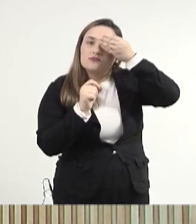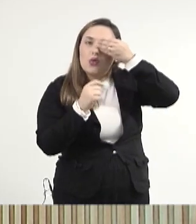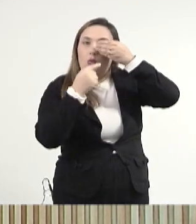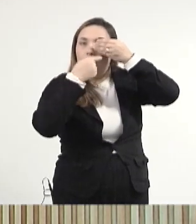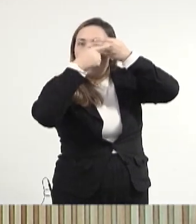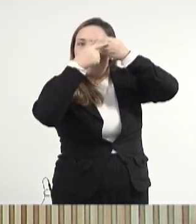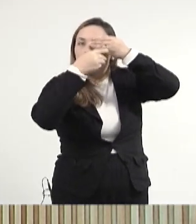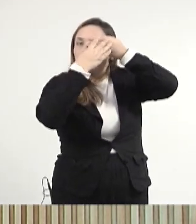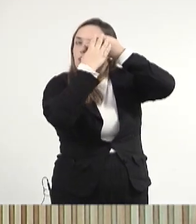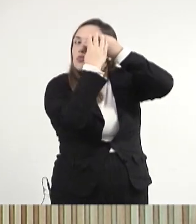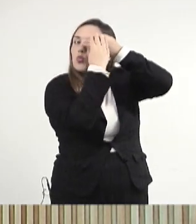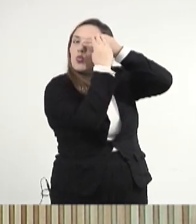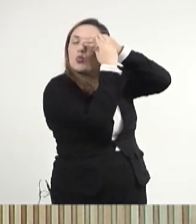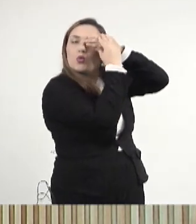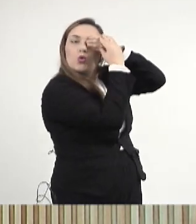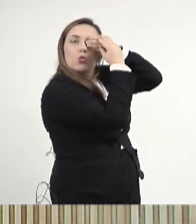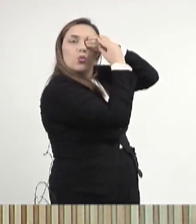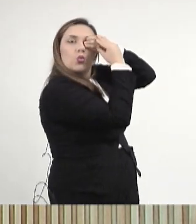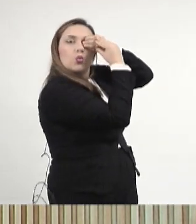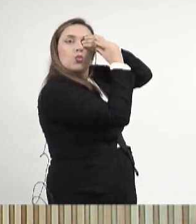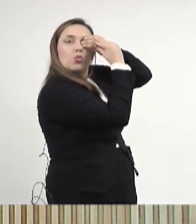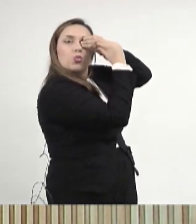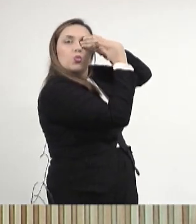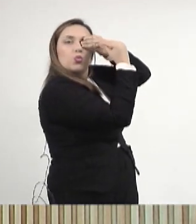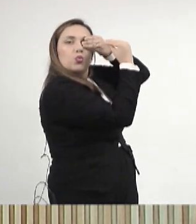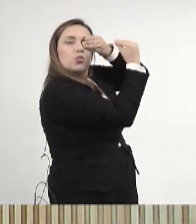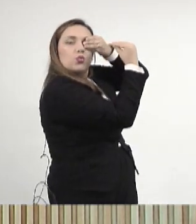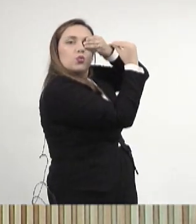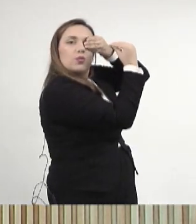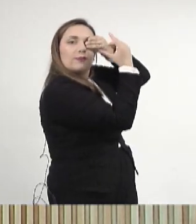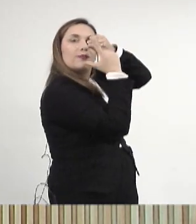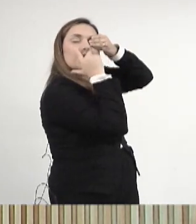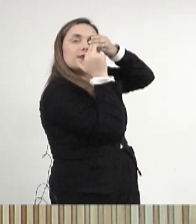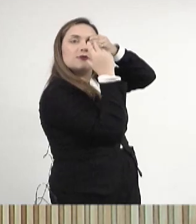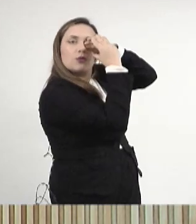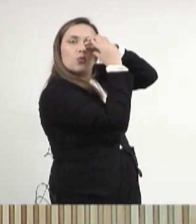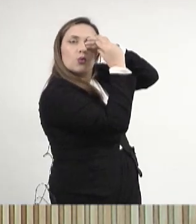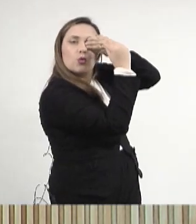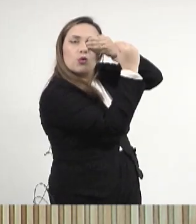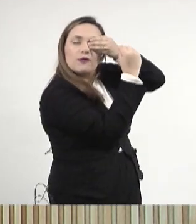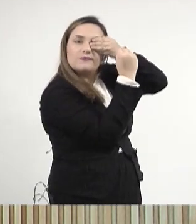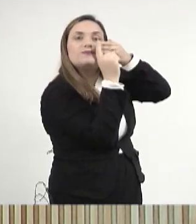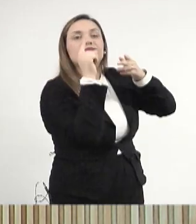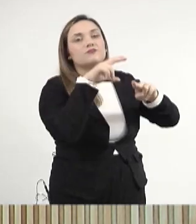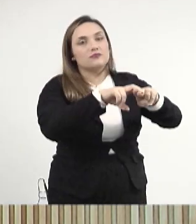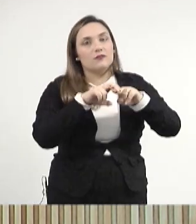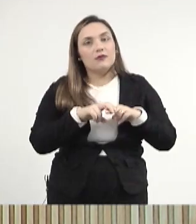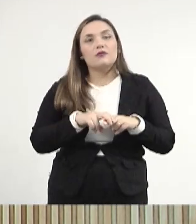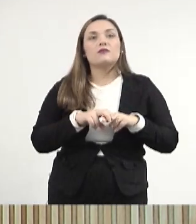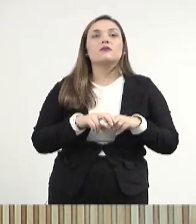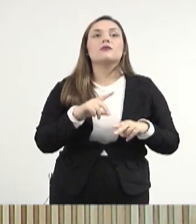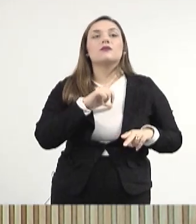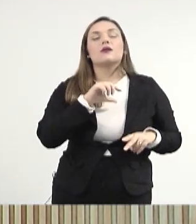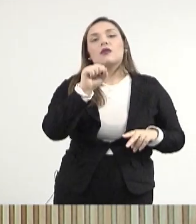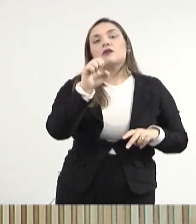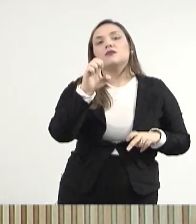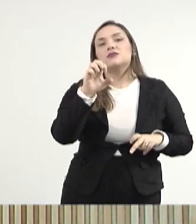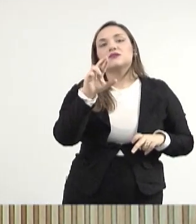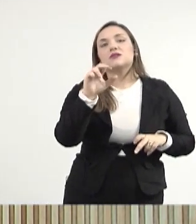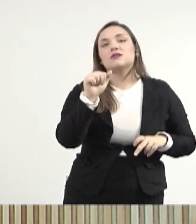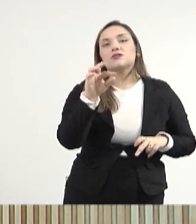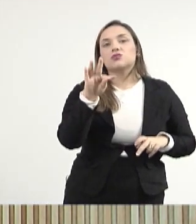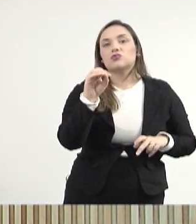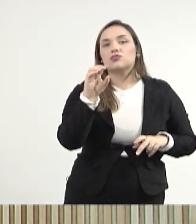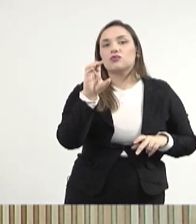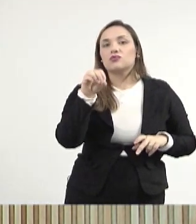córnea, né? A córnea acaba tendo um formato mais cônico, como se fosse um cone, justamente daí vem o nome, então, dessa doença, o ceratocone.